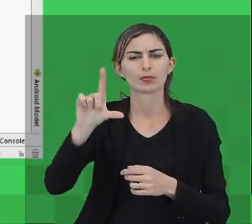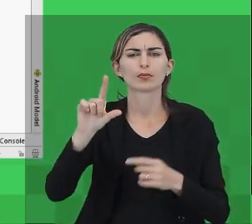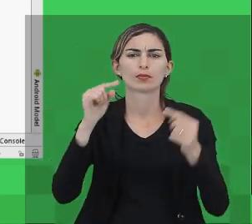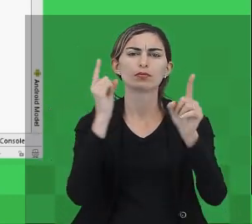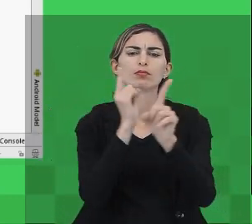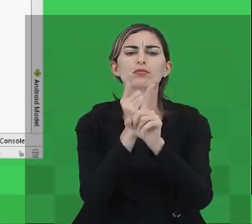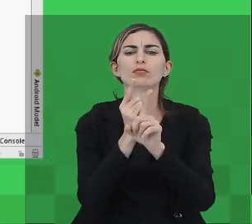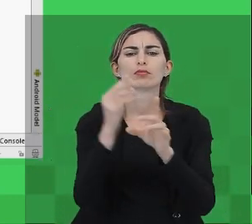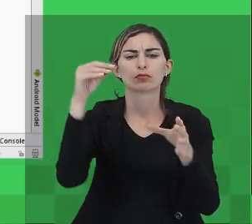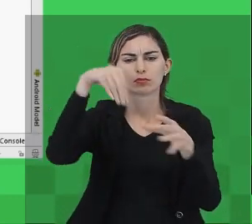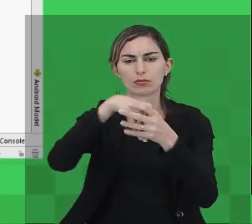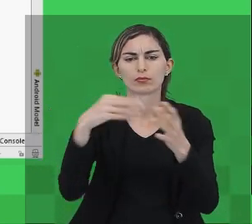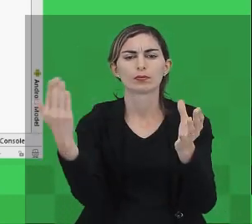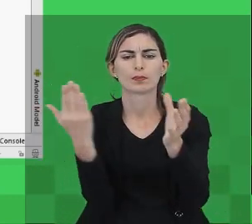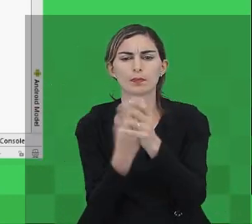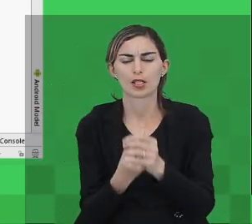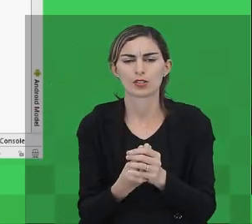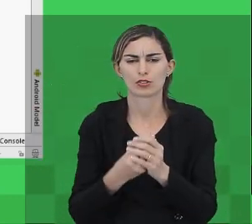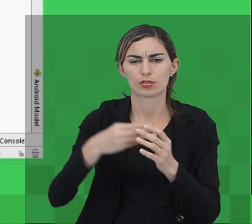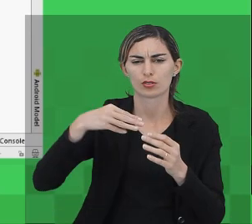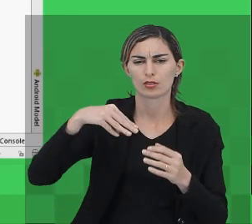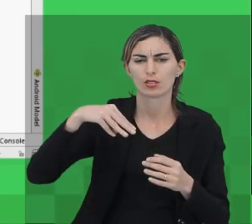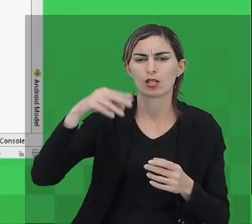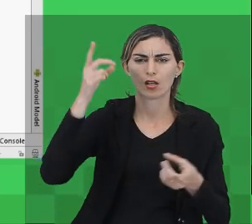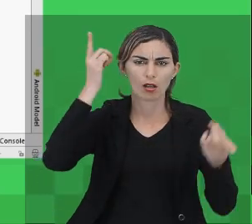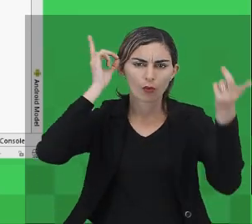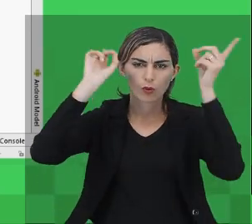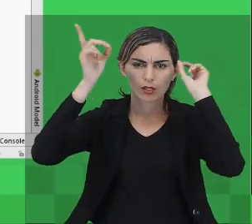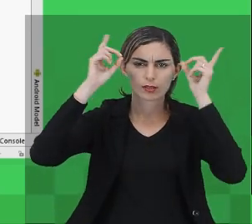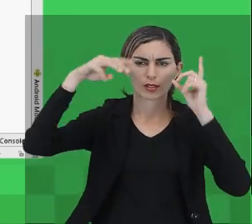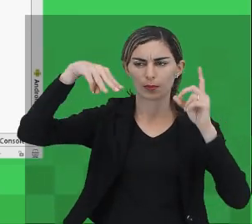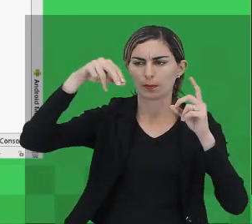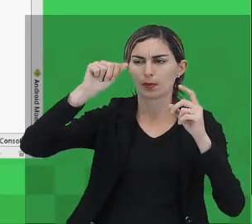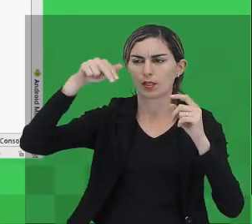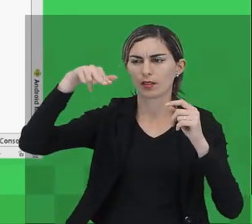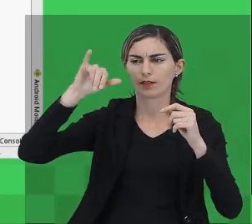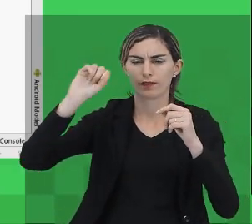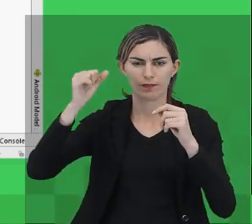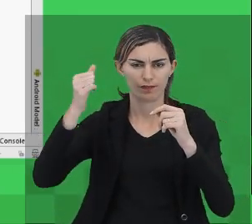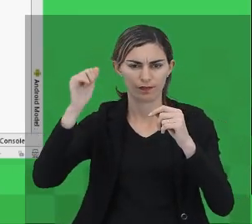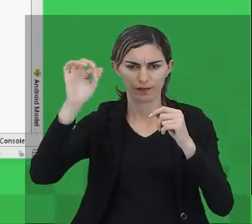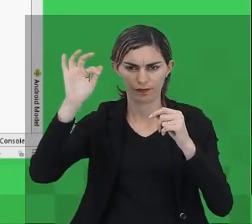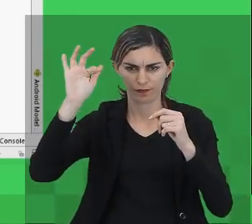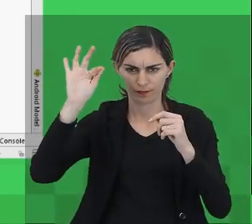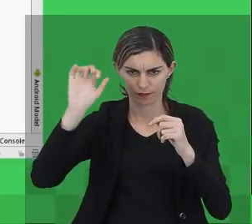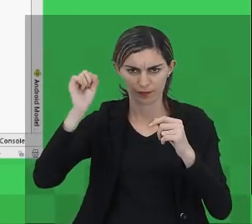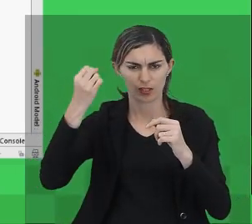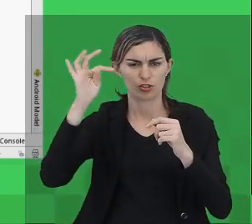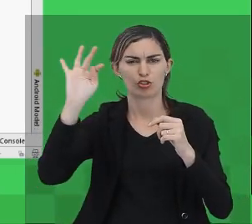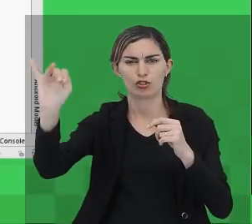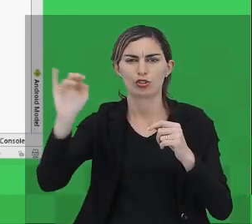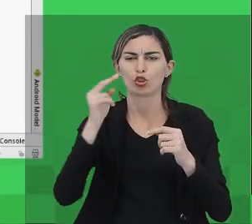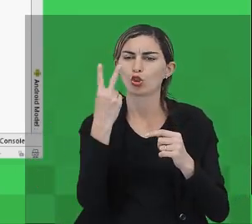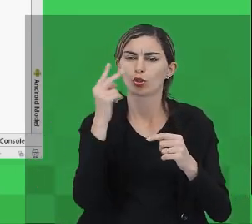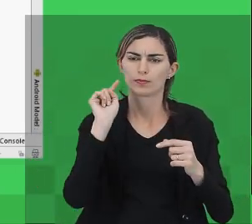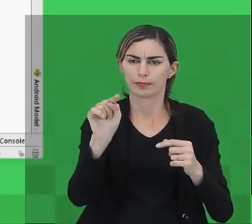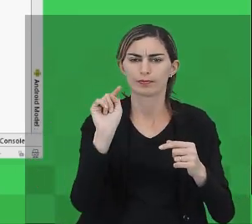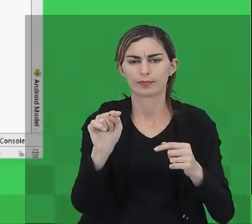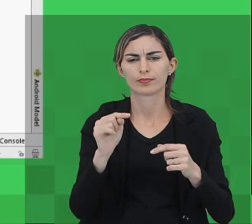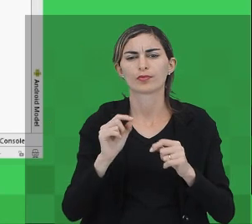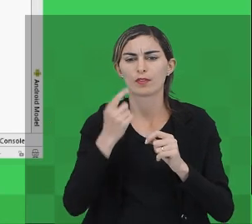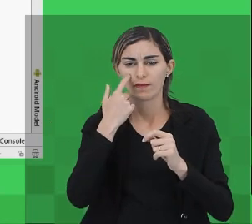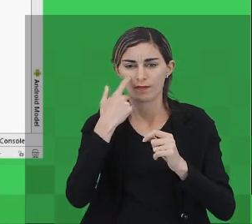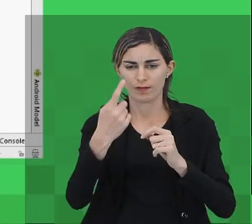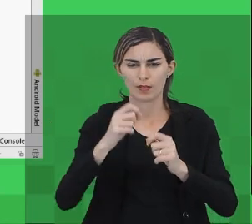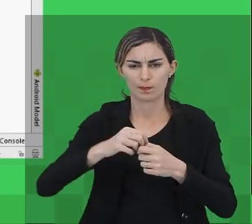Esse XML ele se encontra nessa pasta Manifest. É o Android Manifest.xml. Se você der 2